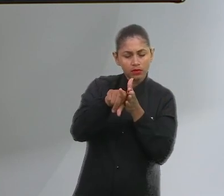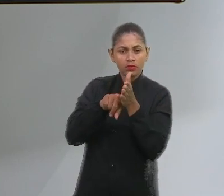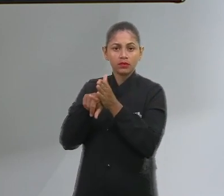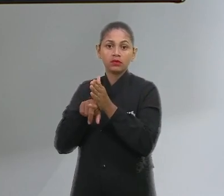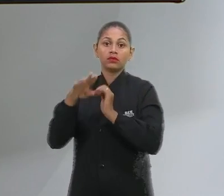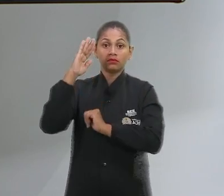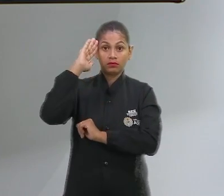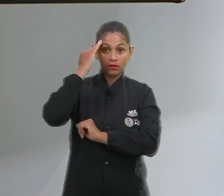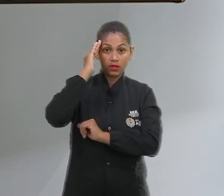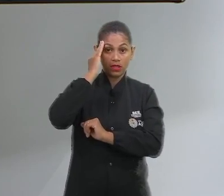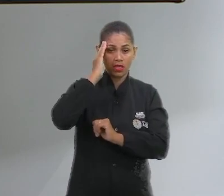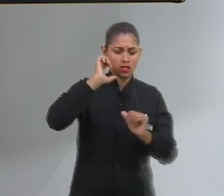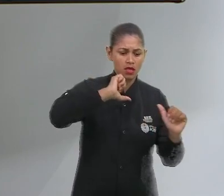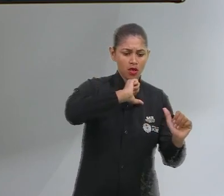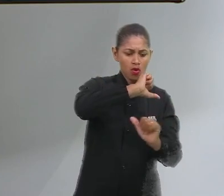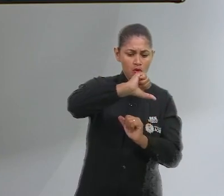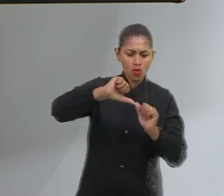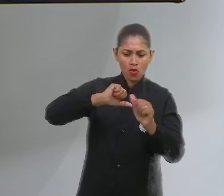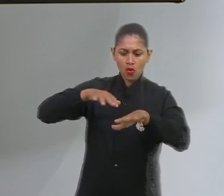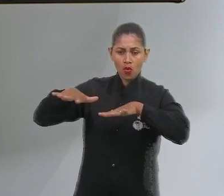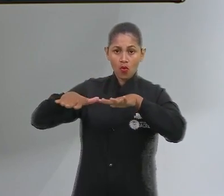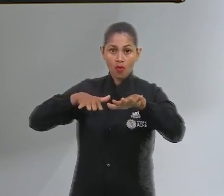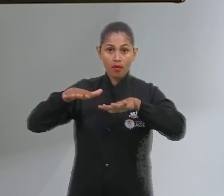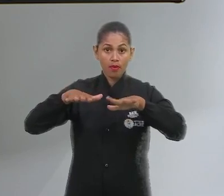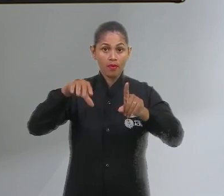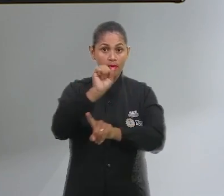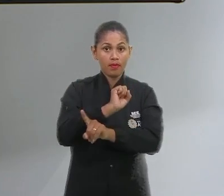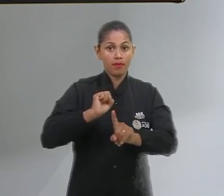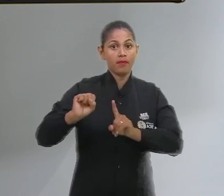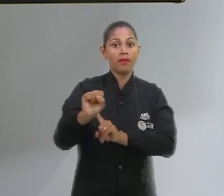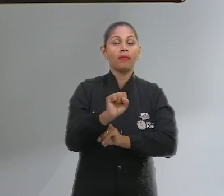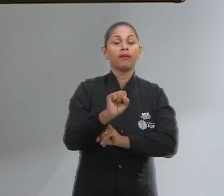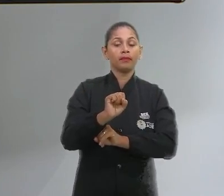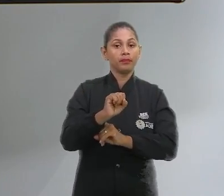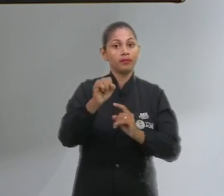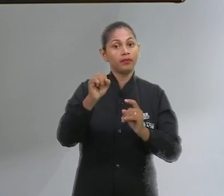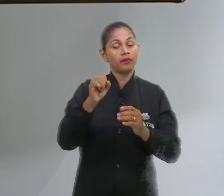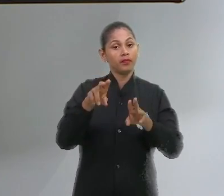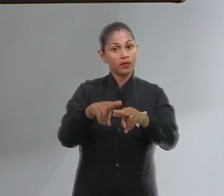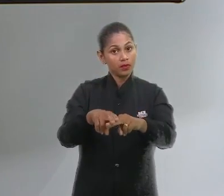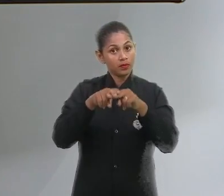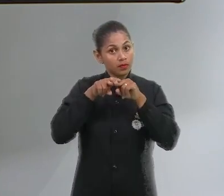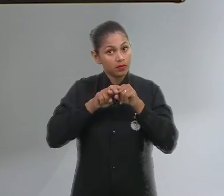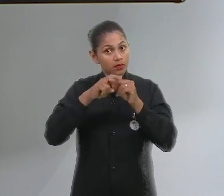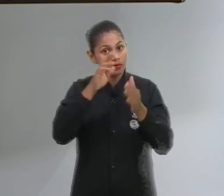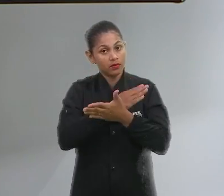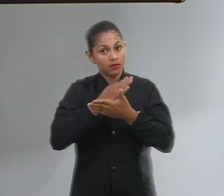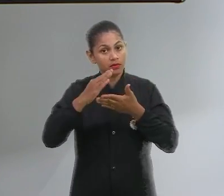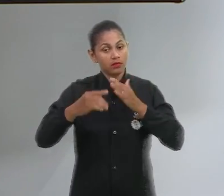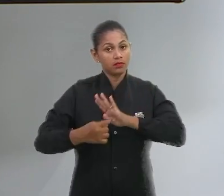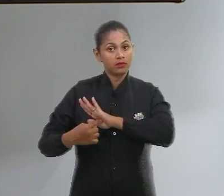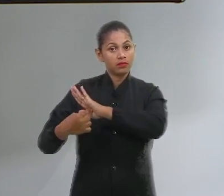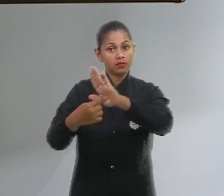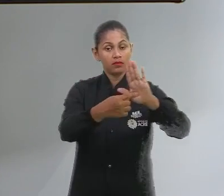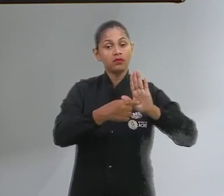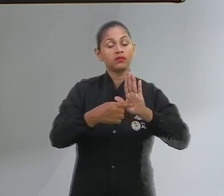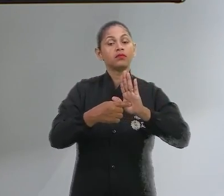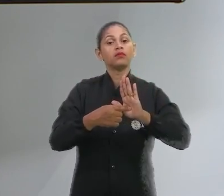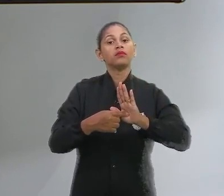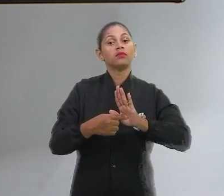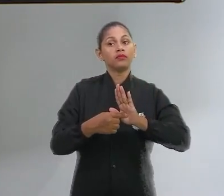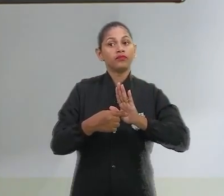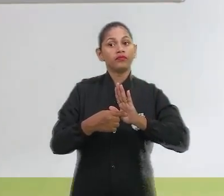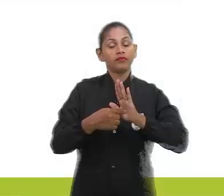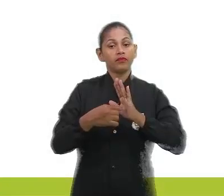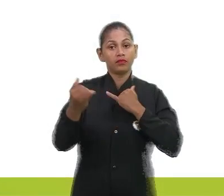a dinâmica da sociedade. Por isso que eu vou começar a apresentar a partir de agora a todos vocês